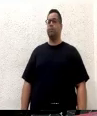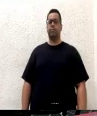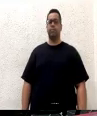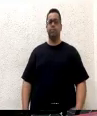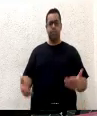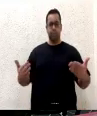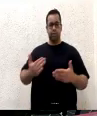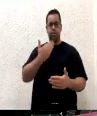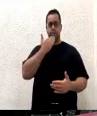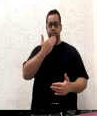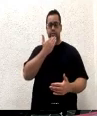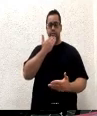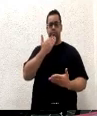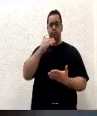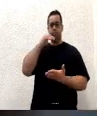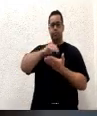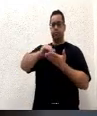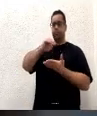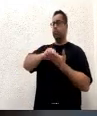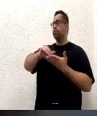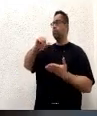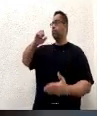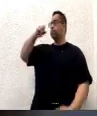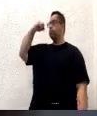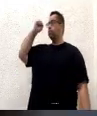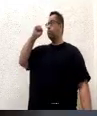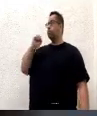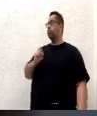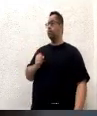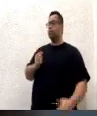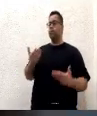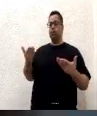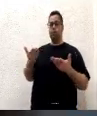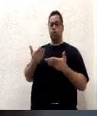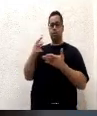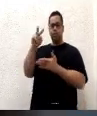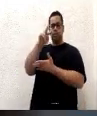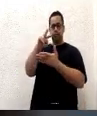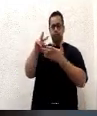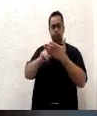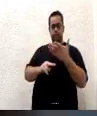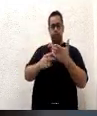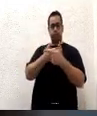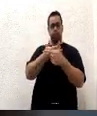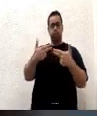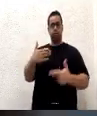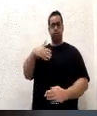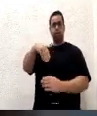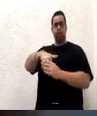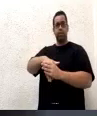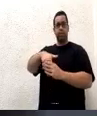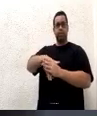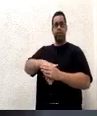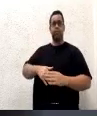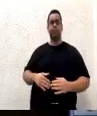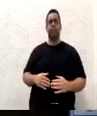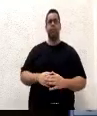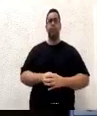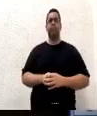Solicito à secretária Silvana que faça a leitura das matérias para a deliberação.